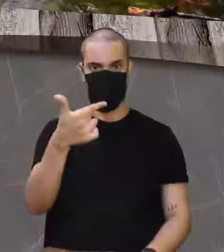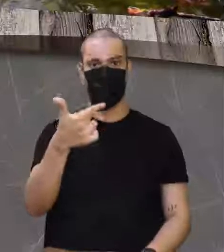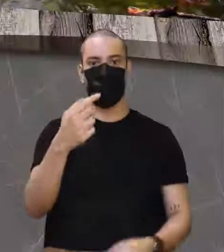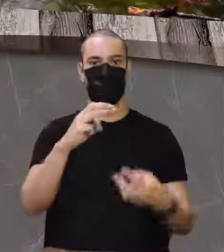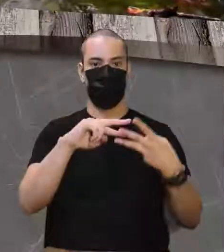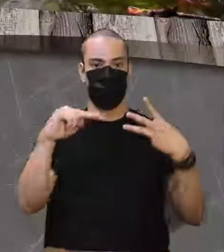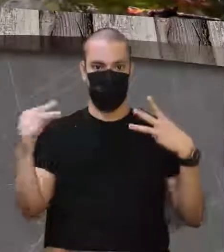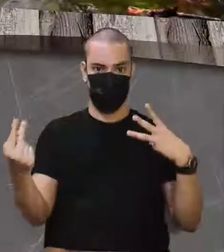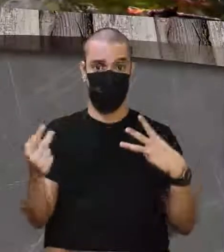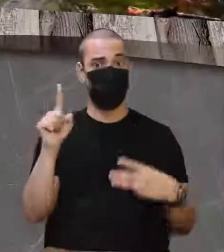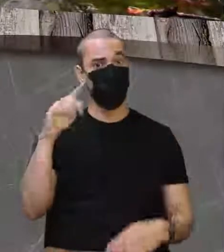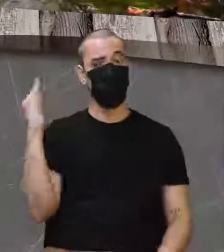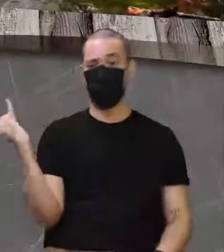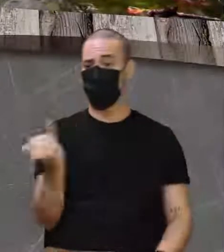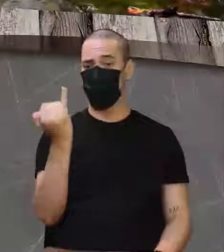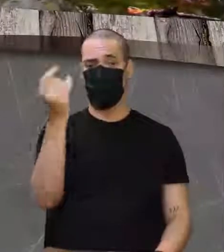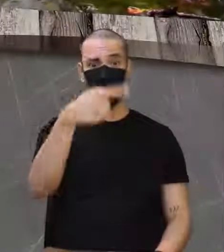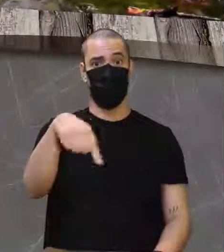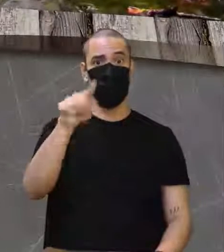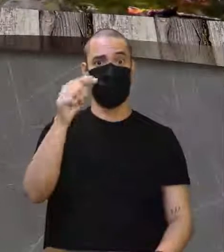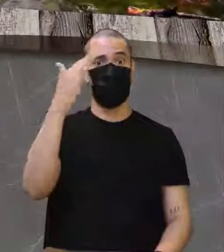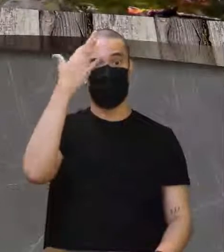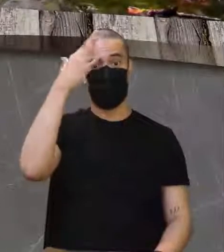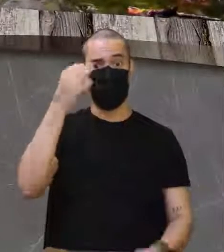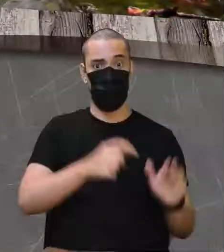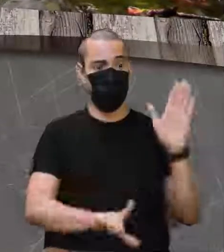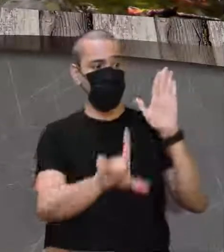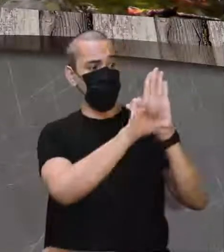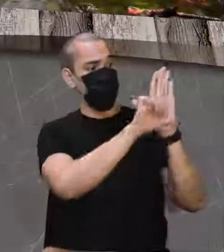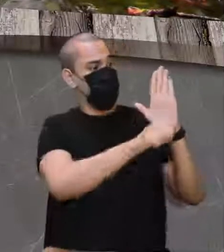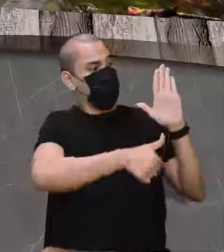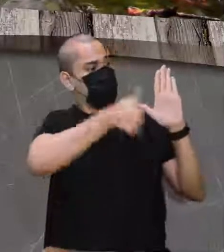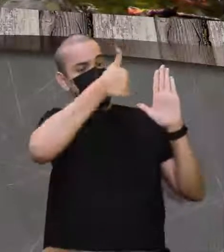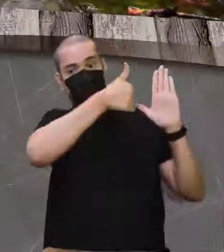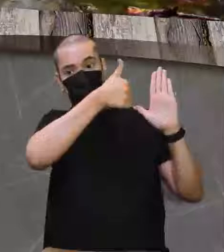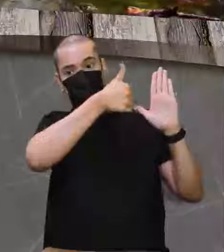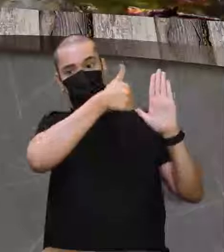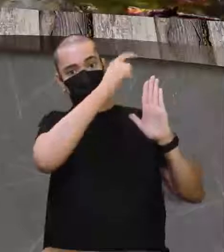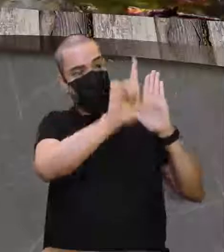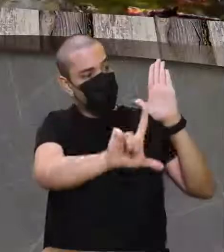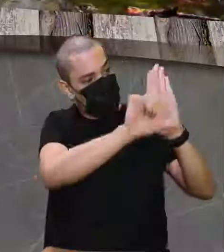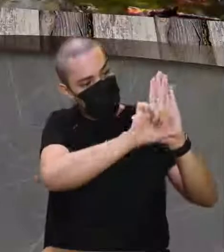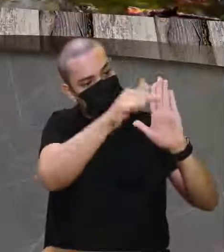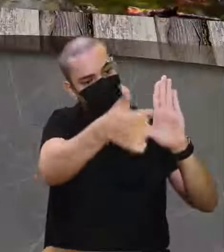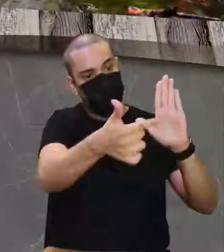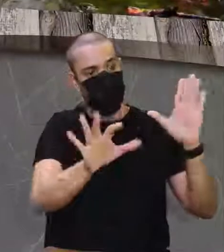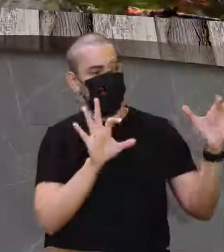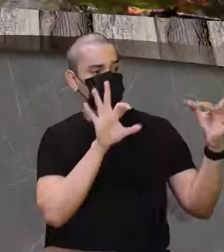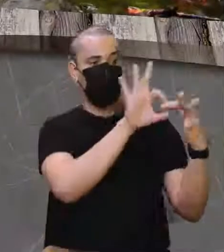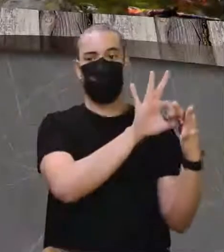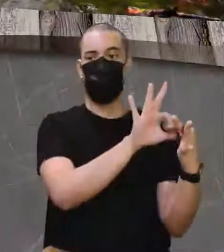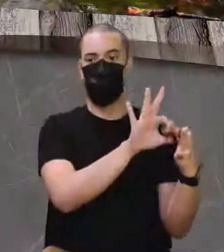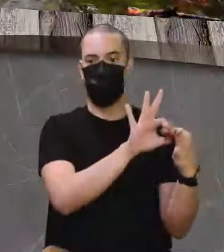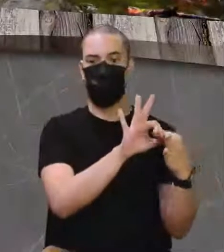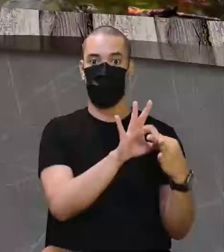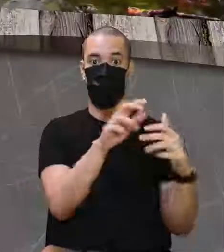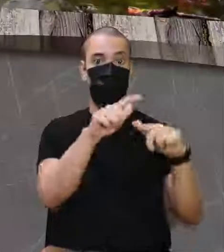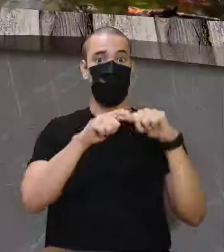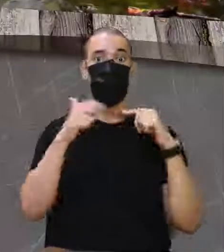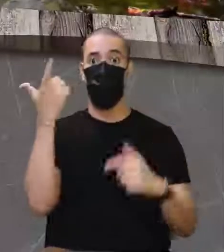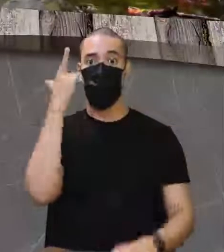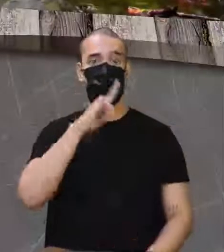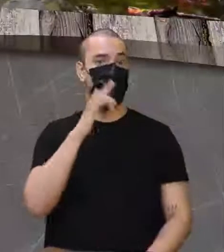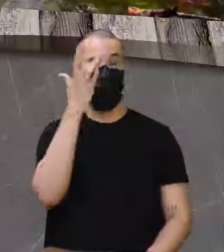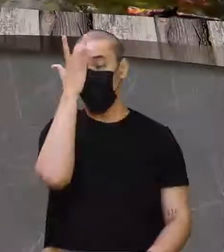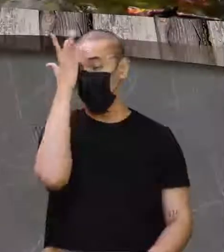lei de Mendel, é muito importante que você entenda a primeira. Porque você entendendo o mecanismo da primeira, você vai conseguir entender de uma forma muito